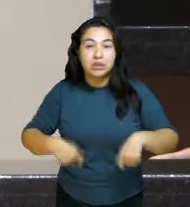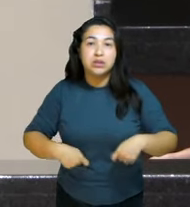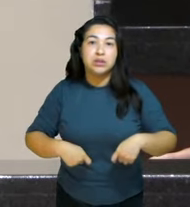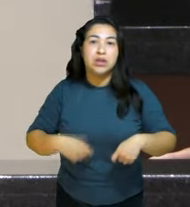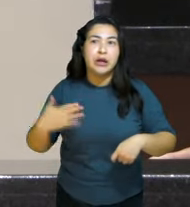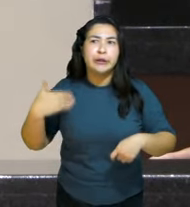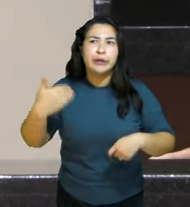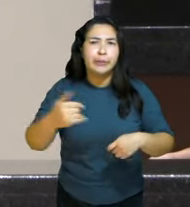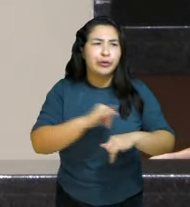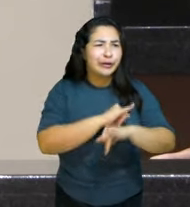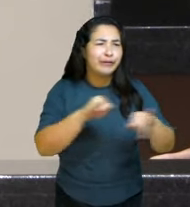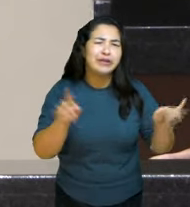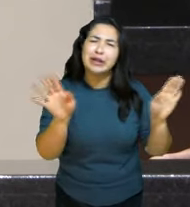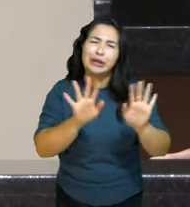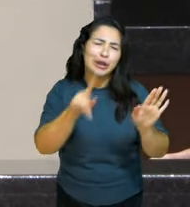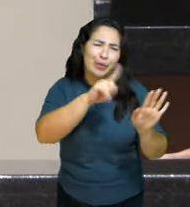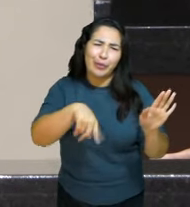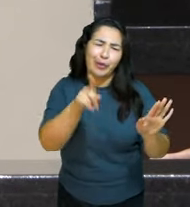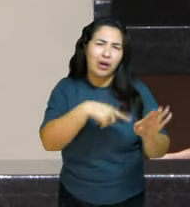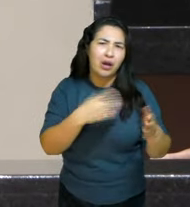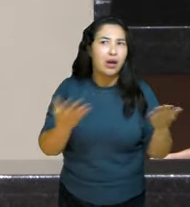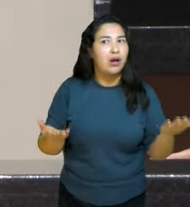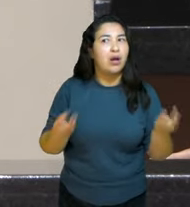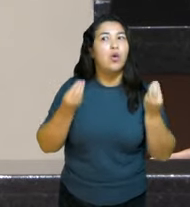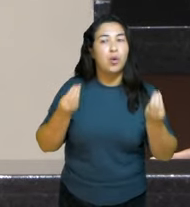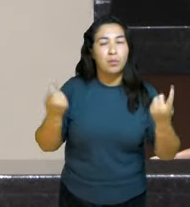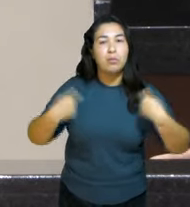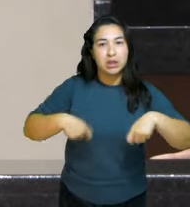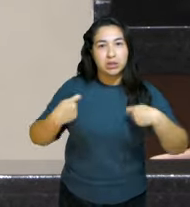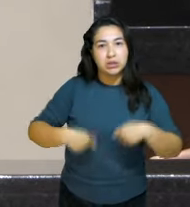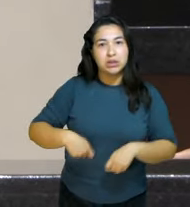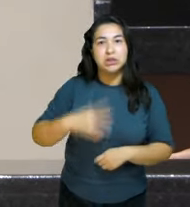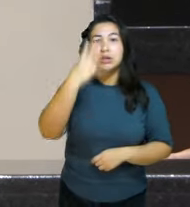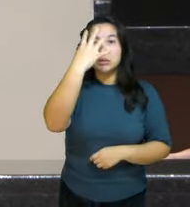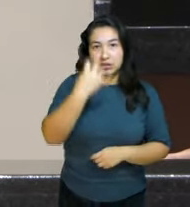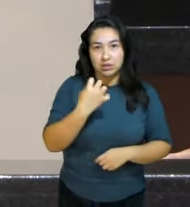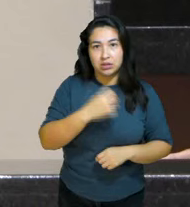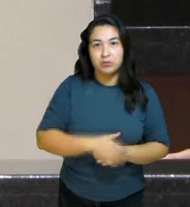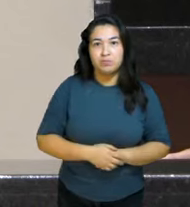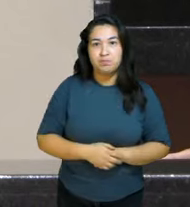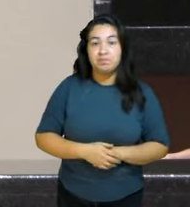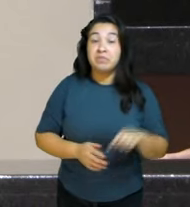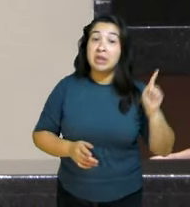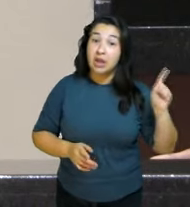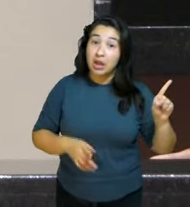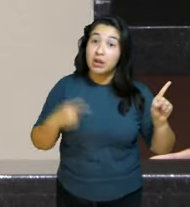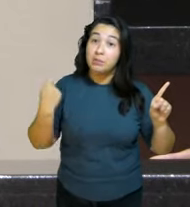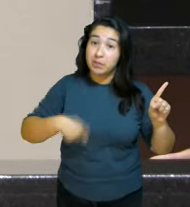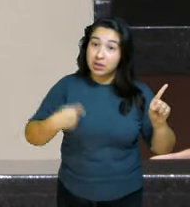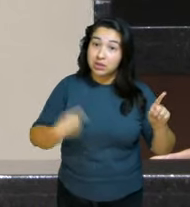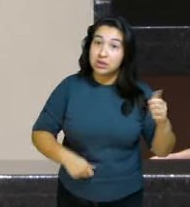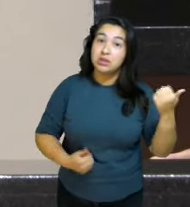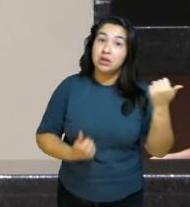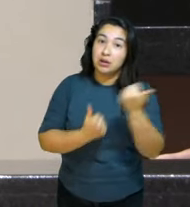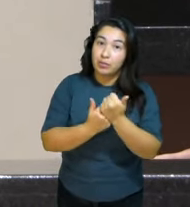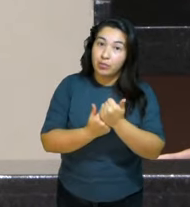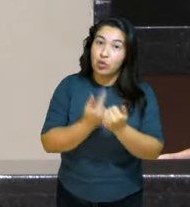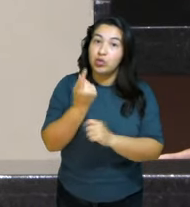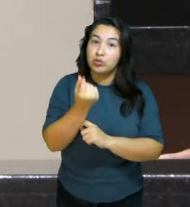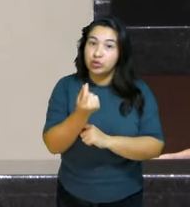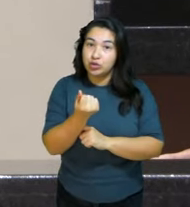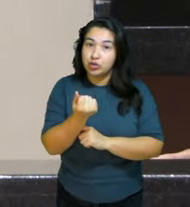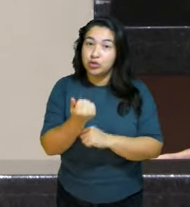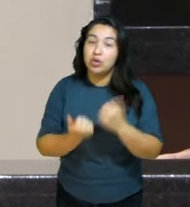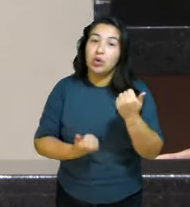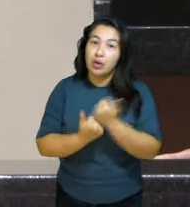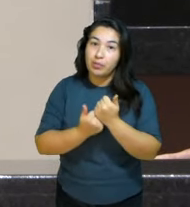gente fala para o sistema esportivo catarinense. O presidente Freiberg precisa de apoio, precisa de orçamento, precisa de estrutura? Precisa. Vai ter o nosso apoio na